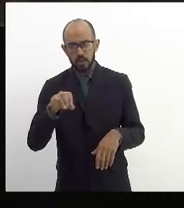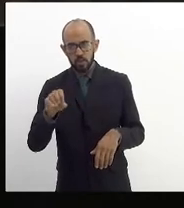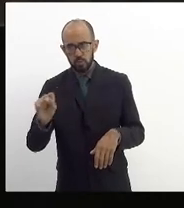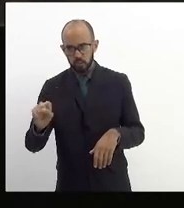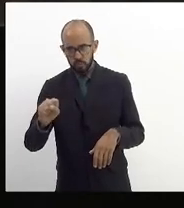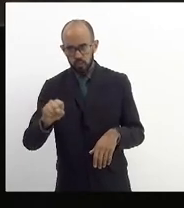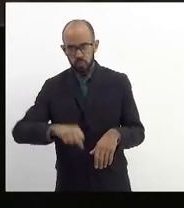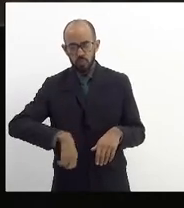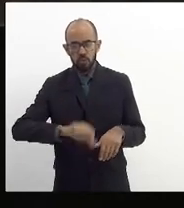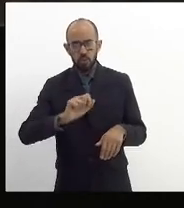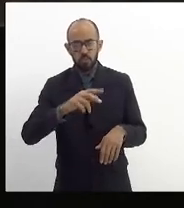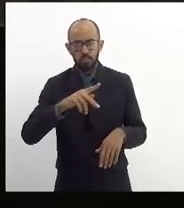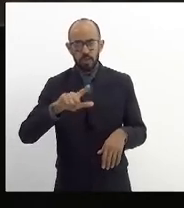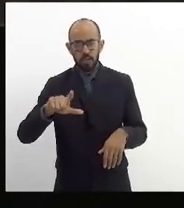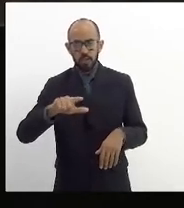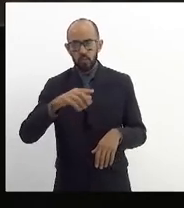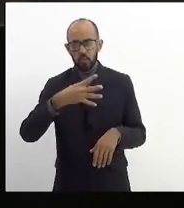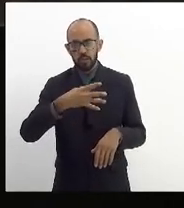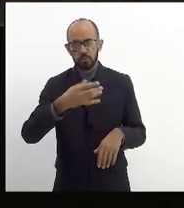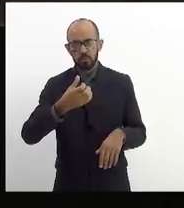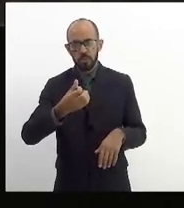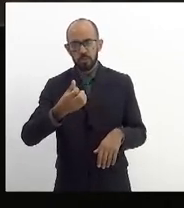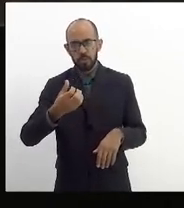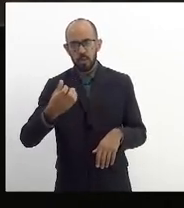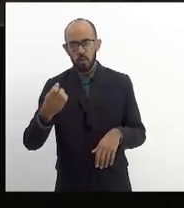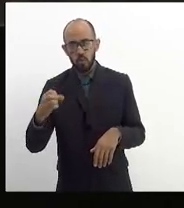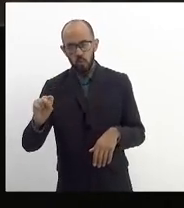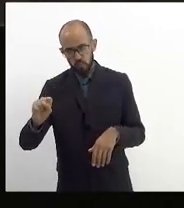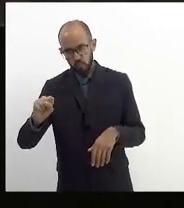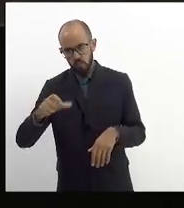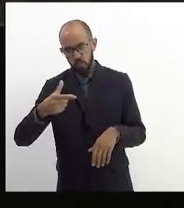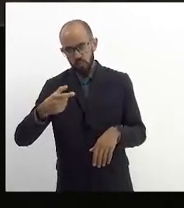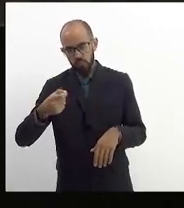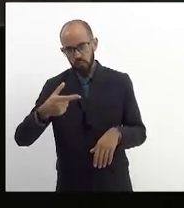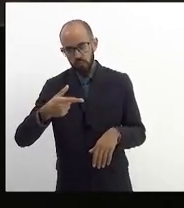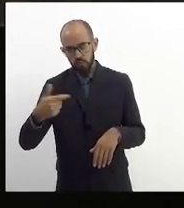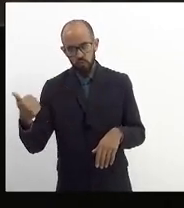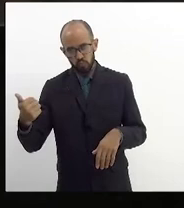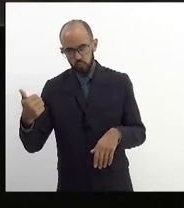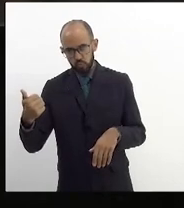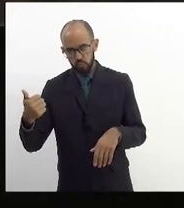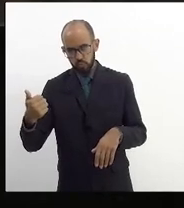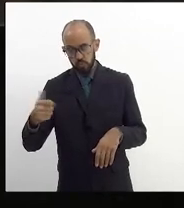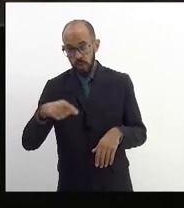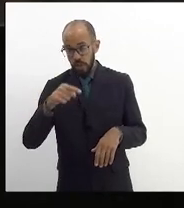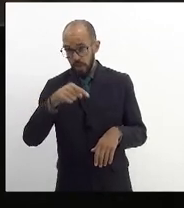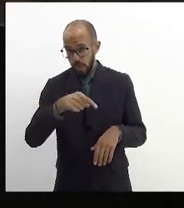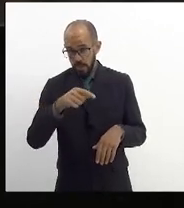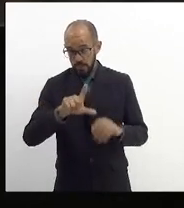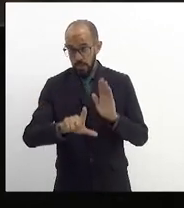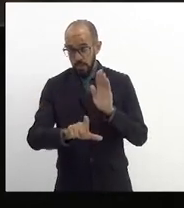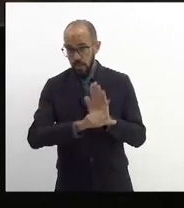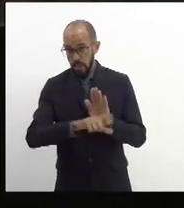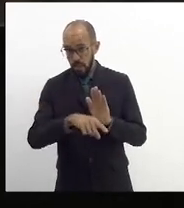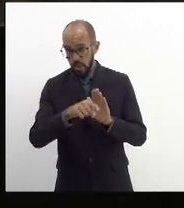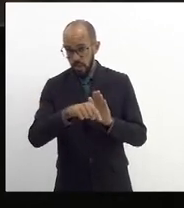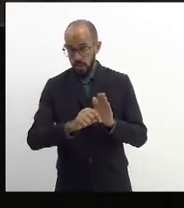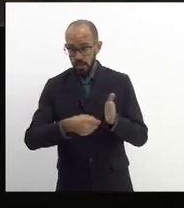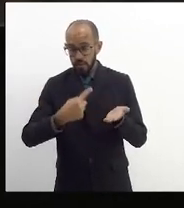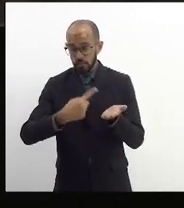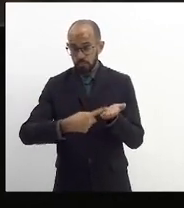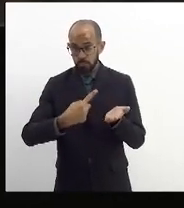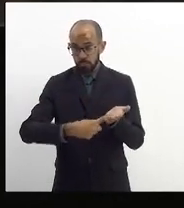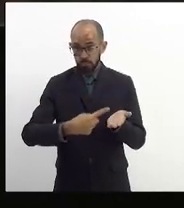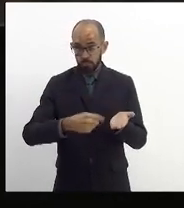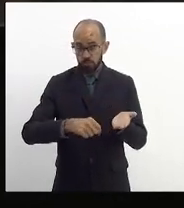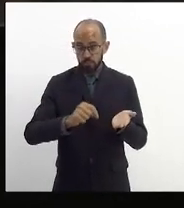projeto 48 4668 de 2021 e esse projeto então estabeleceu o auxílio-alimentação